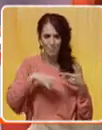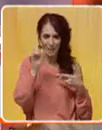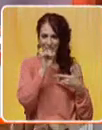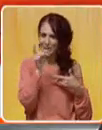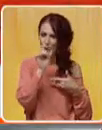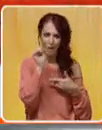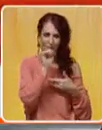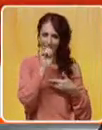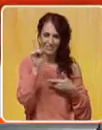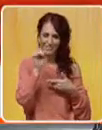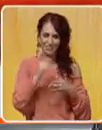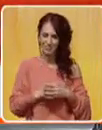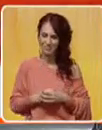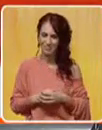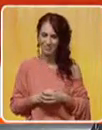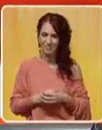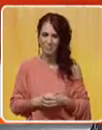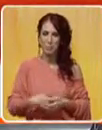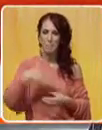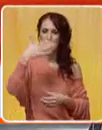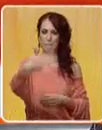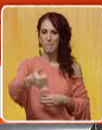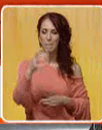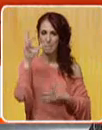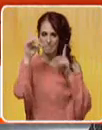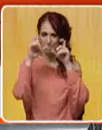infelizmente não canto não isso não vamos à